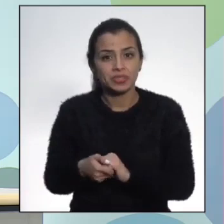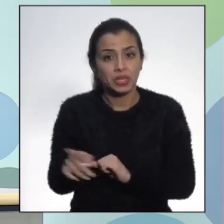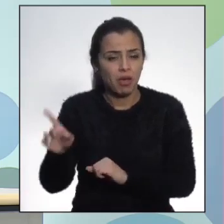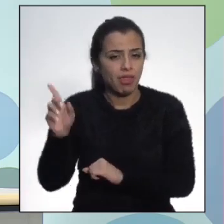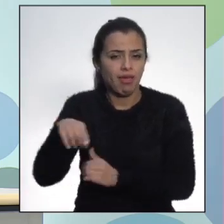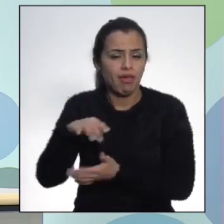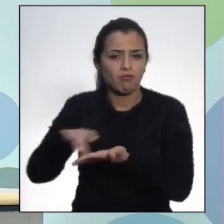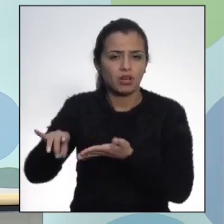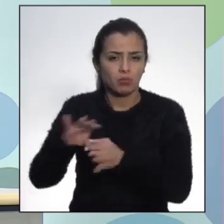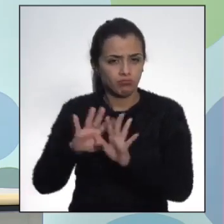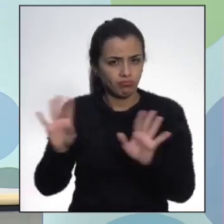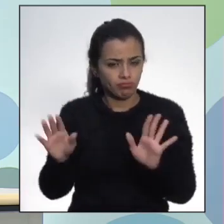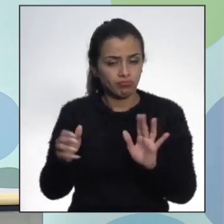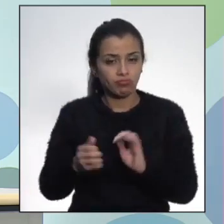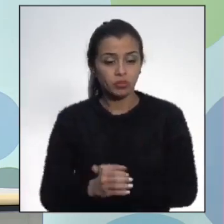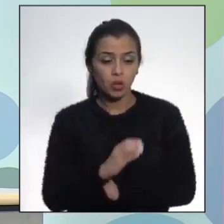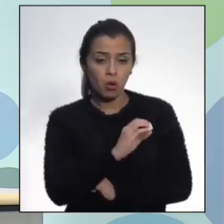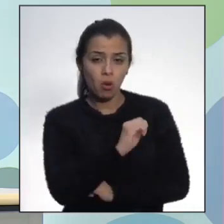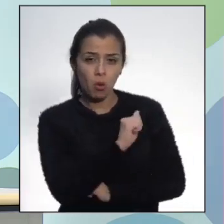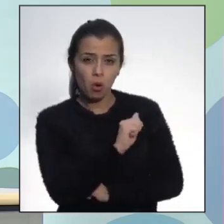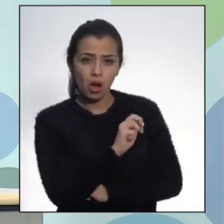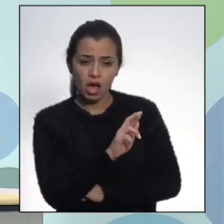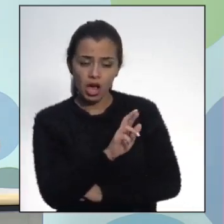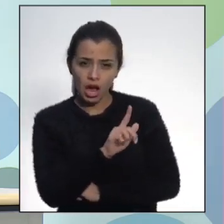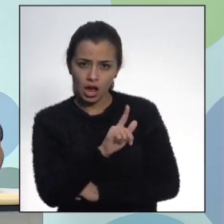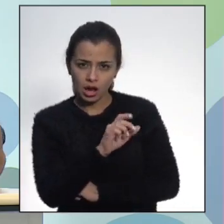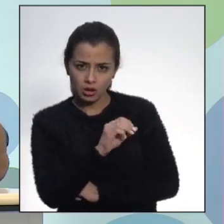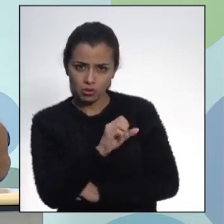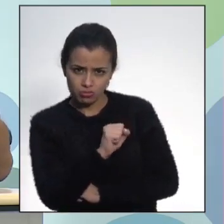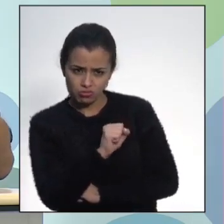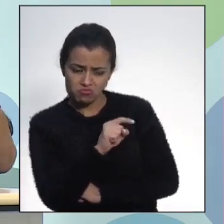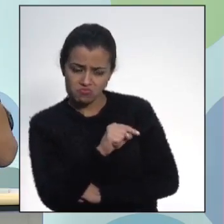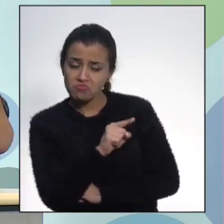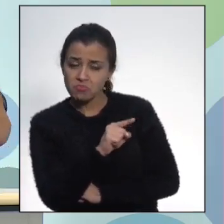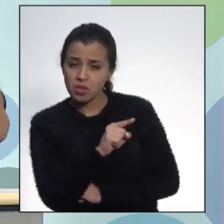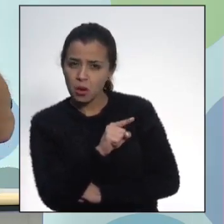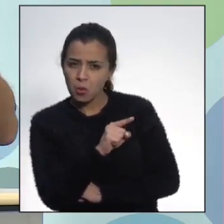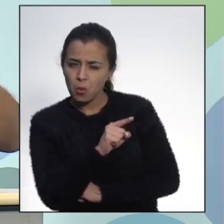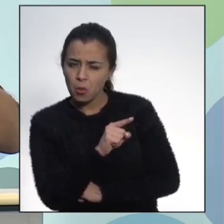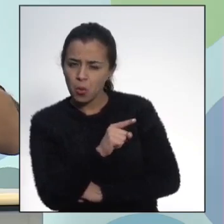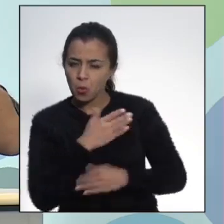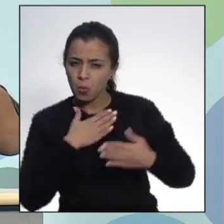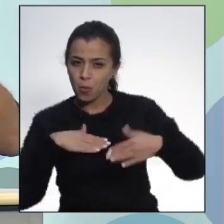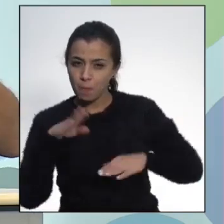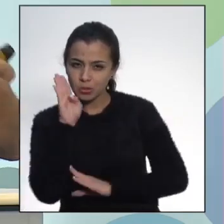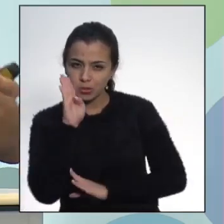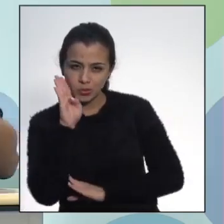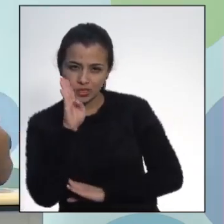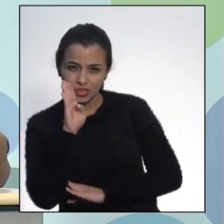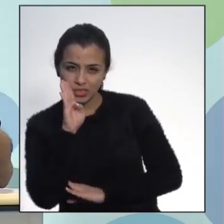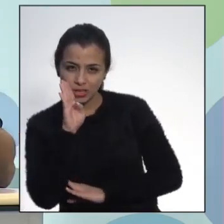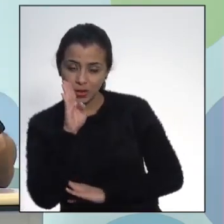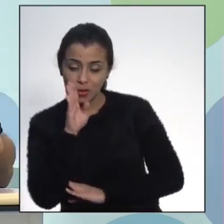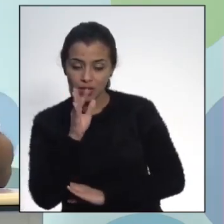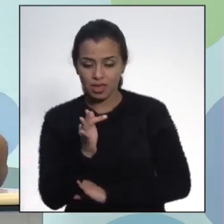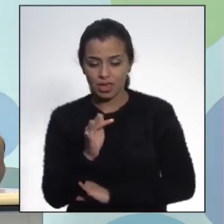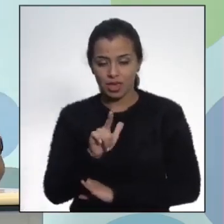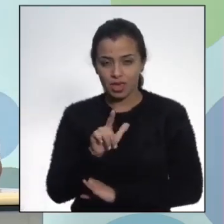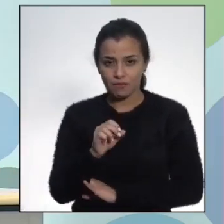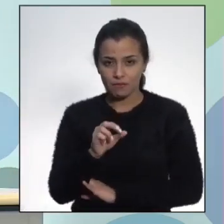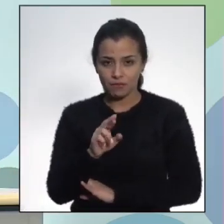história, tá? O Carlos seria o mocinho. E a Florência seria a madrasta, né, que tem que ser salva de alguma forma,